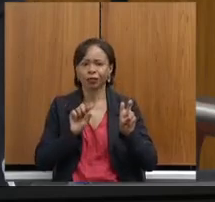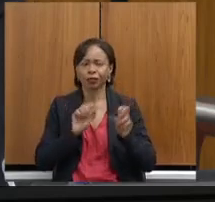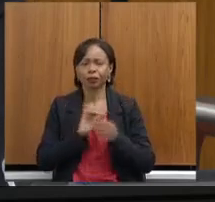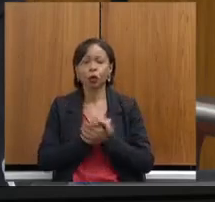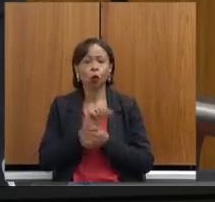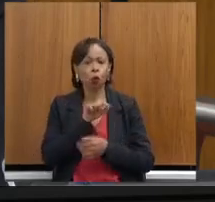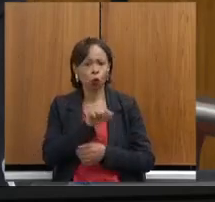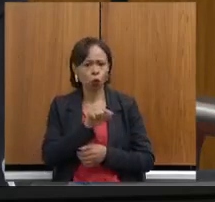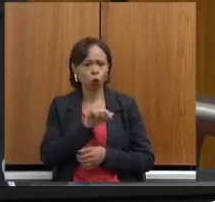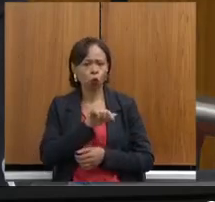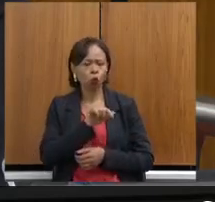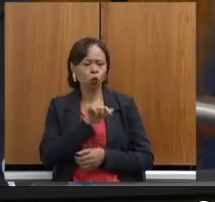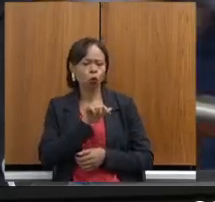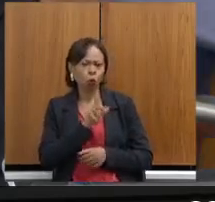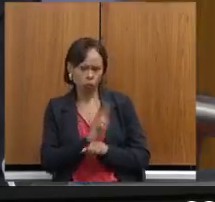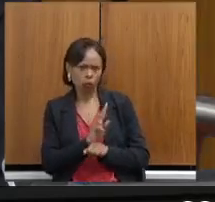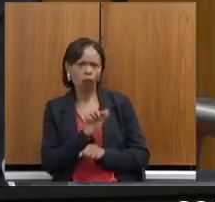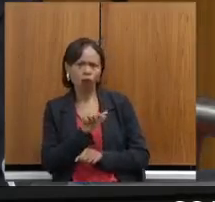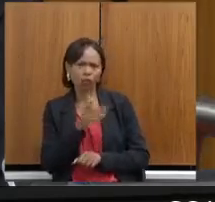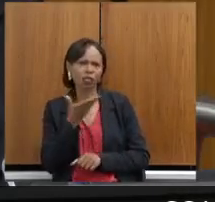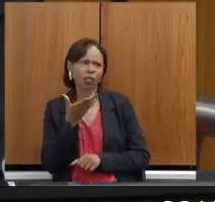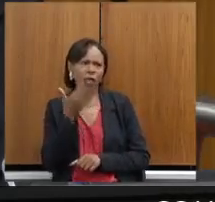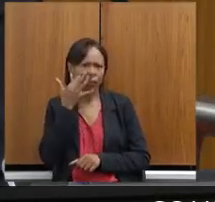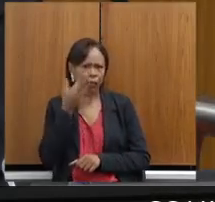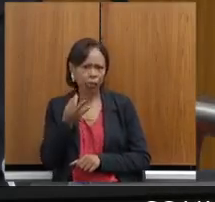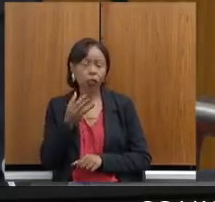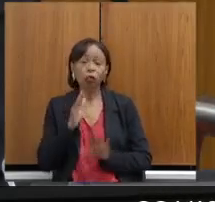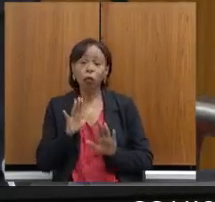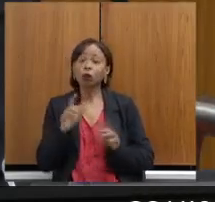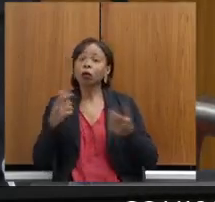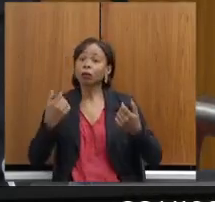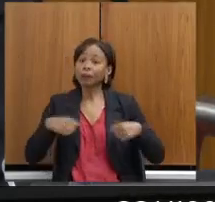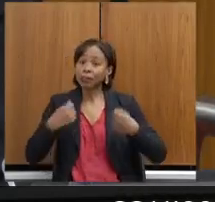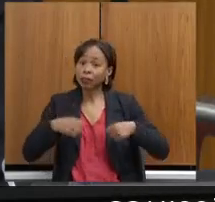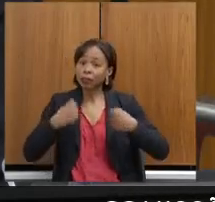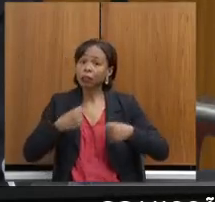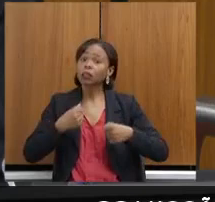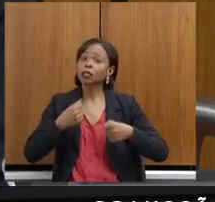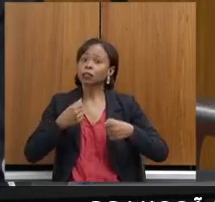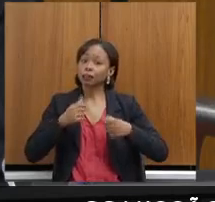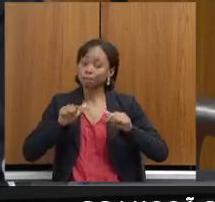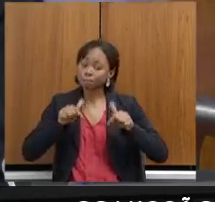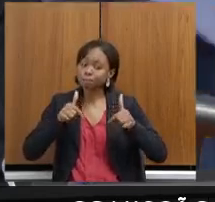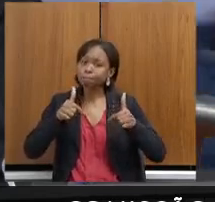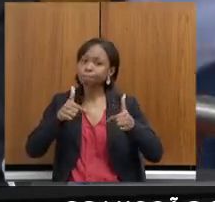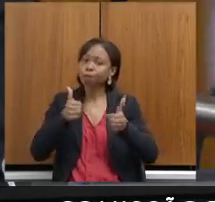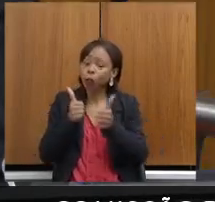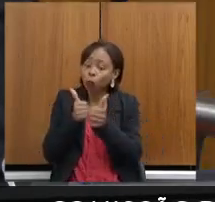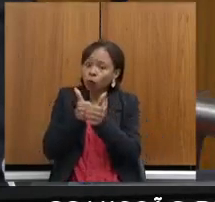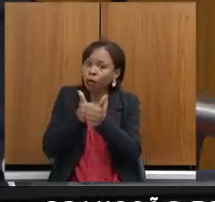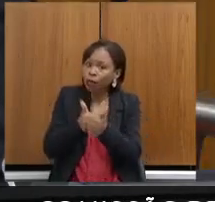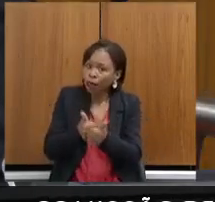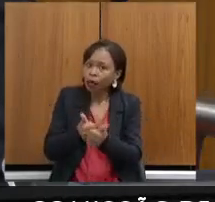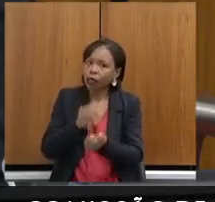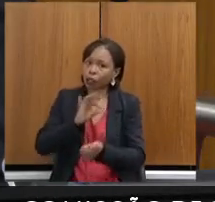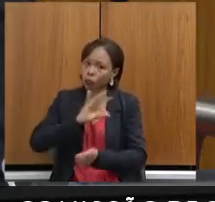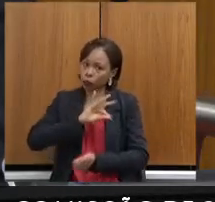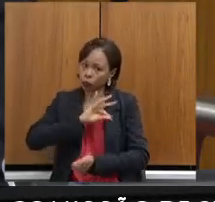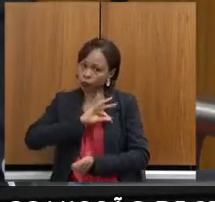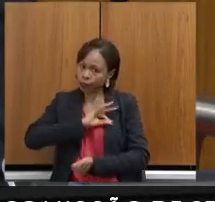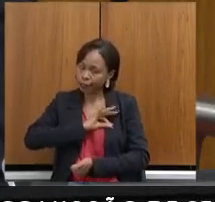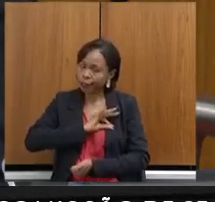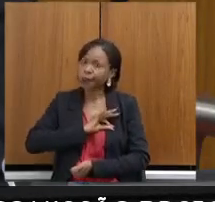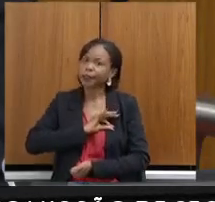eu eu descendo que tem que ser feito um trabalho de acompanhamento das nossas policiais dos nossos